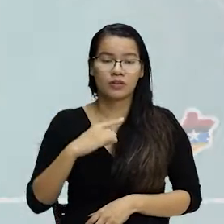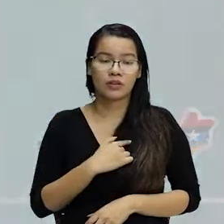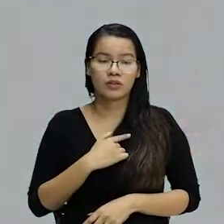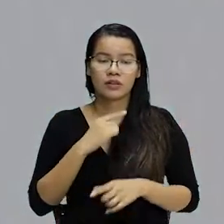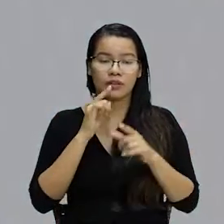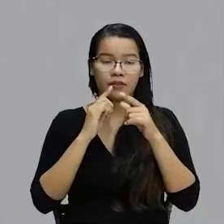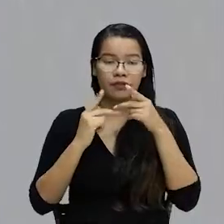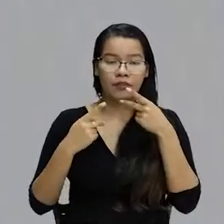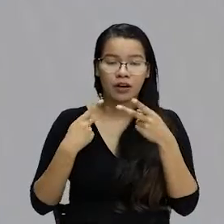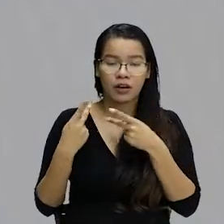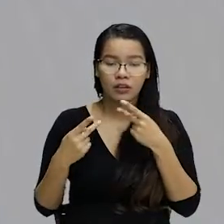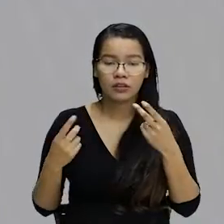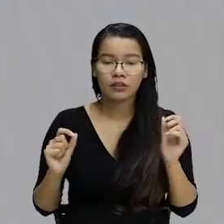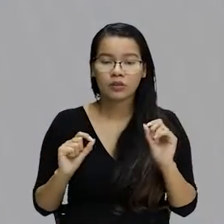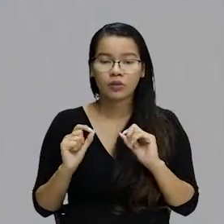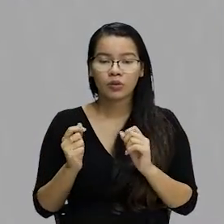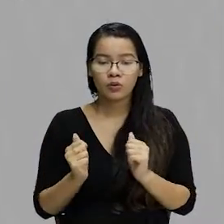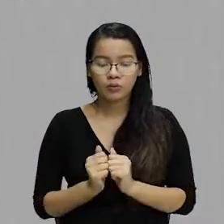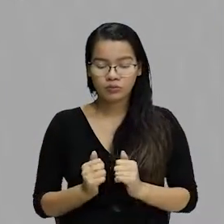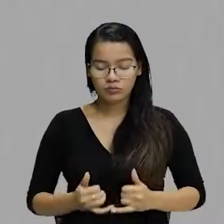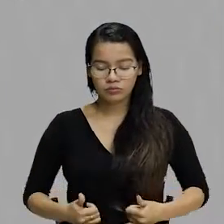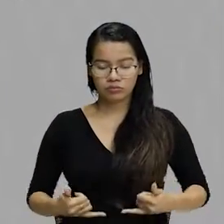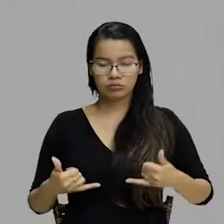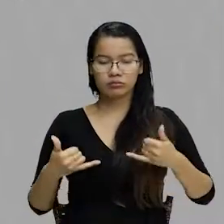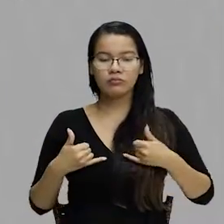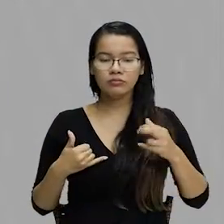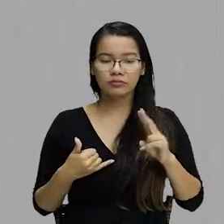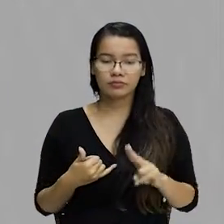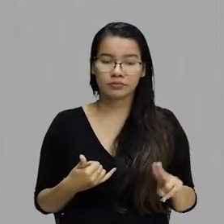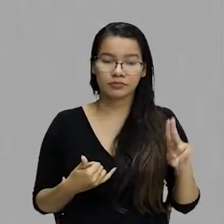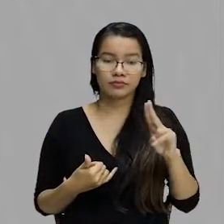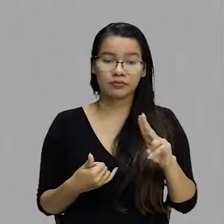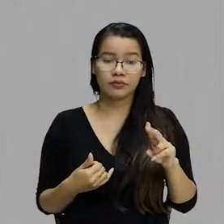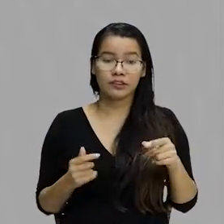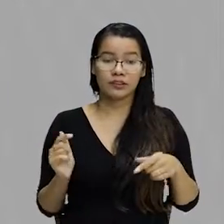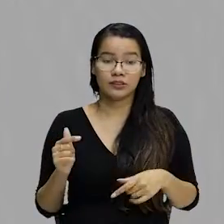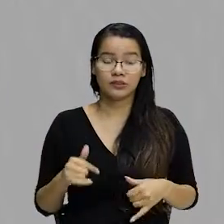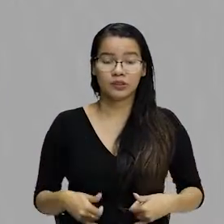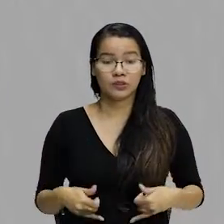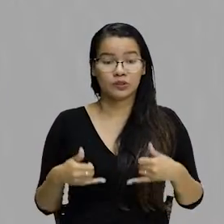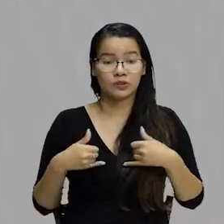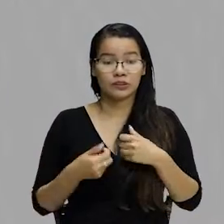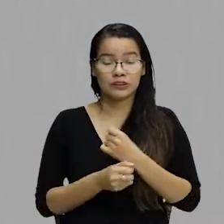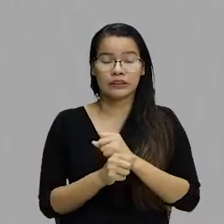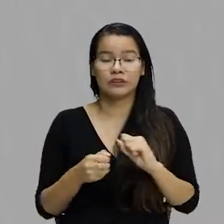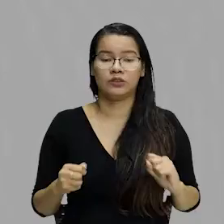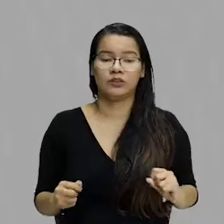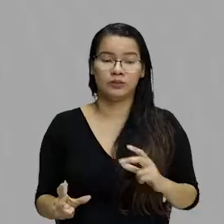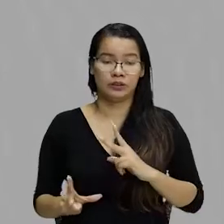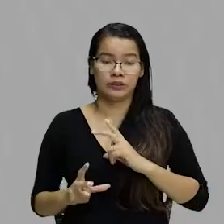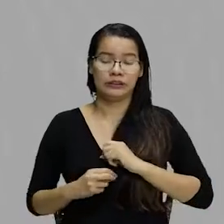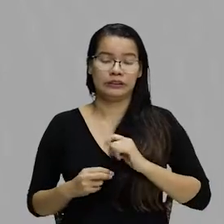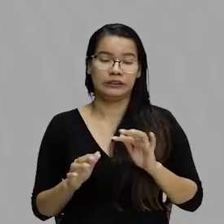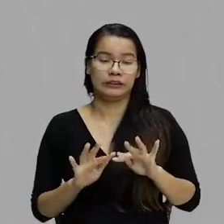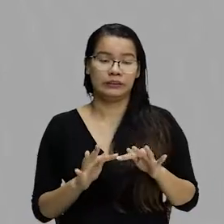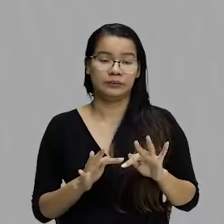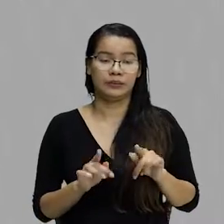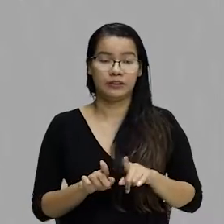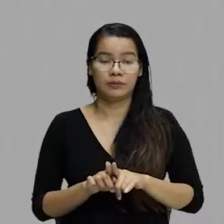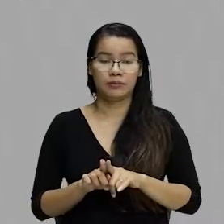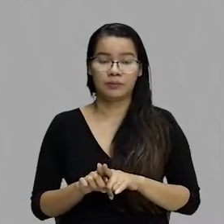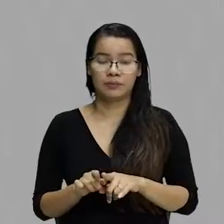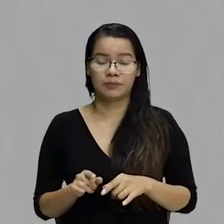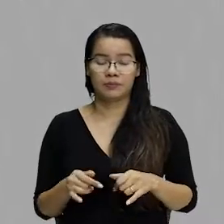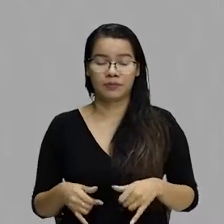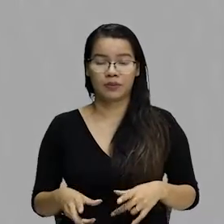fala nordestinês com muito orgulho, e ele deixa isso num orgulho gigantesco quando ele coloca personagens simplórios e personagens